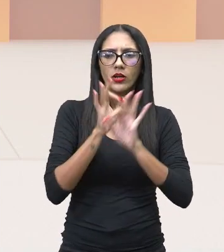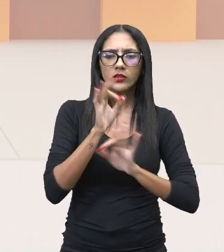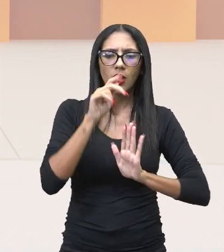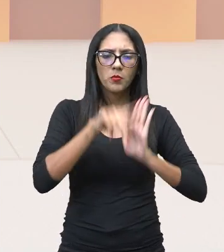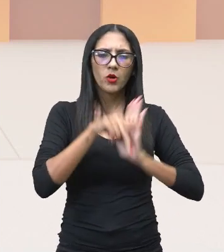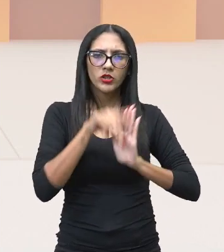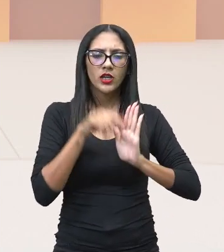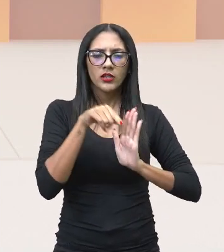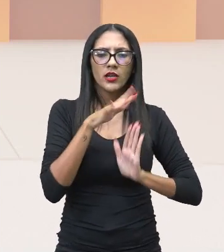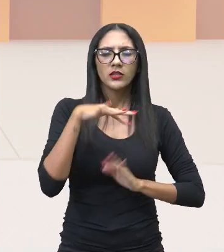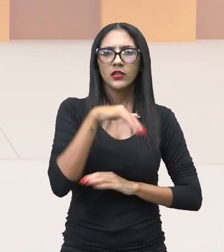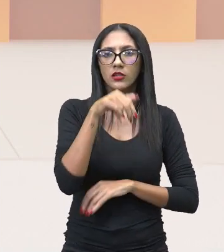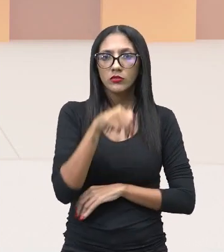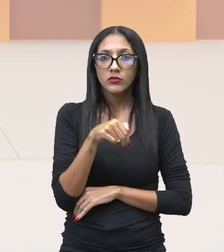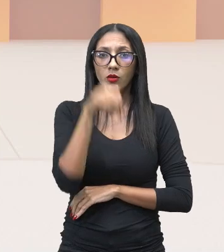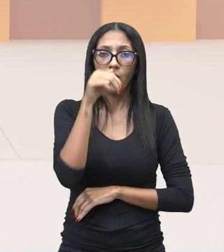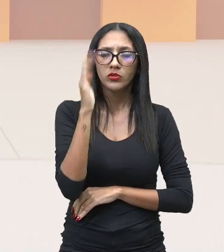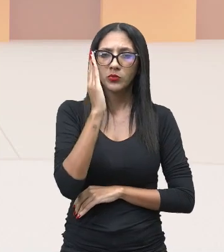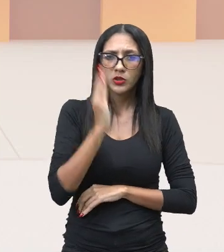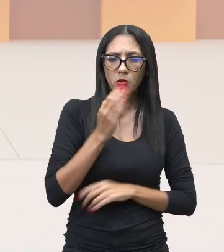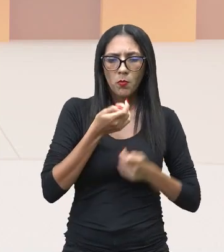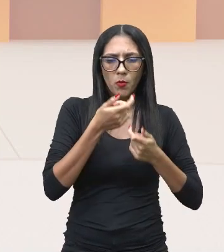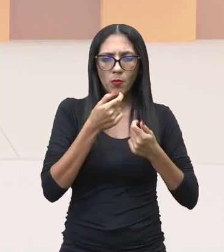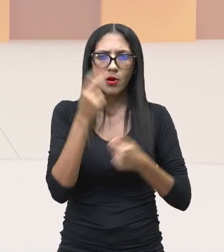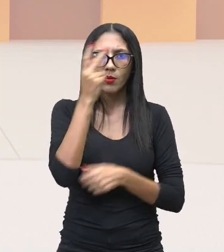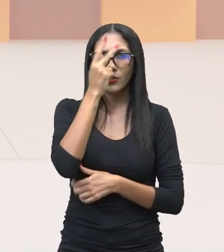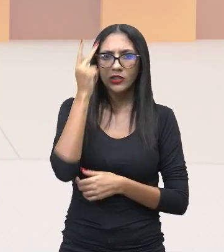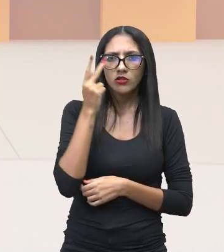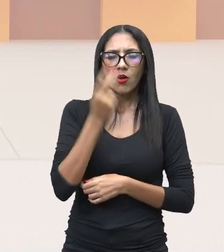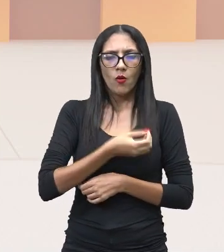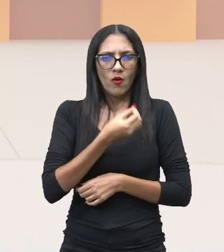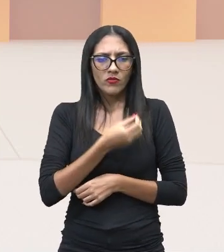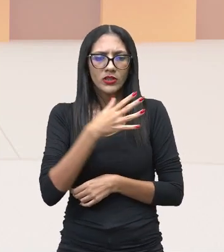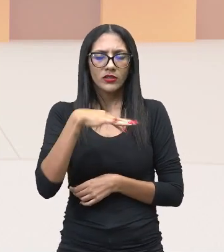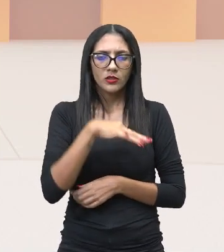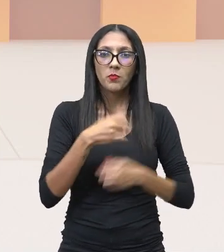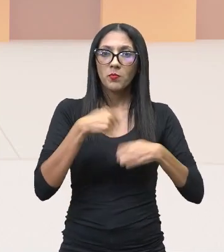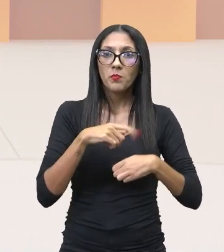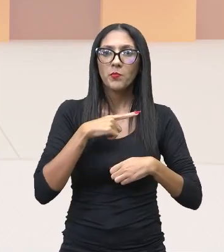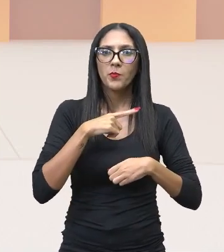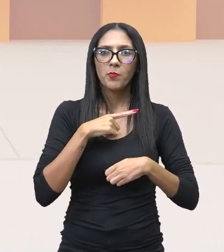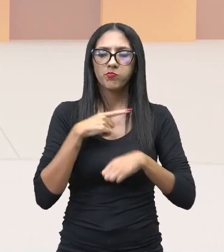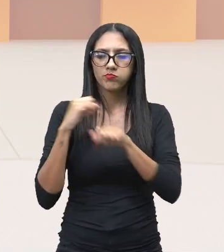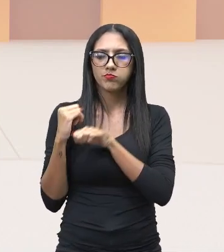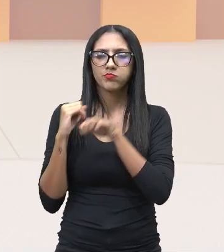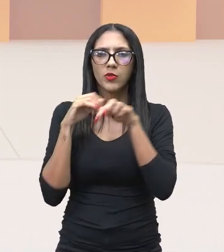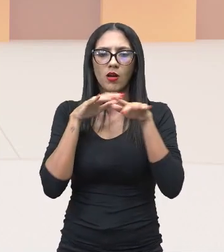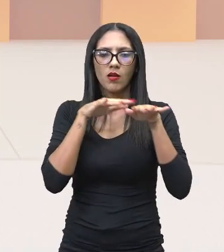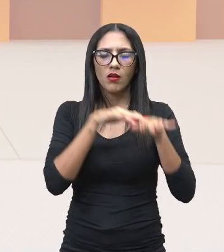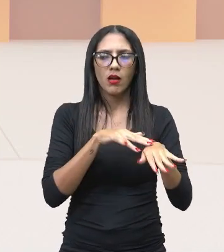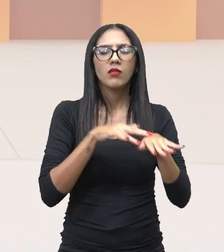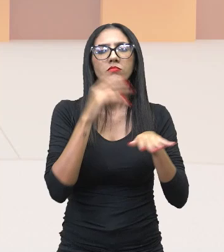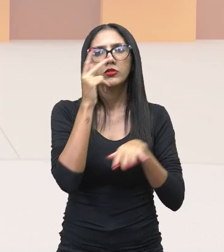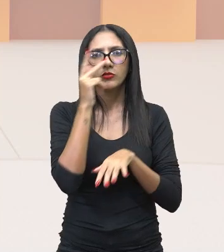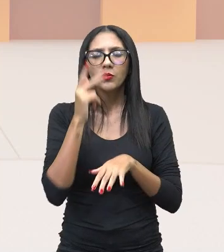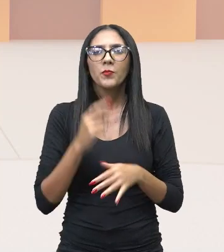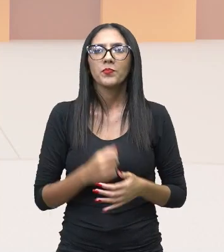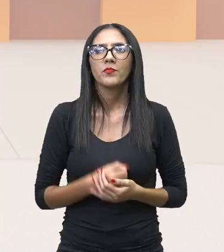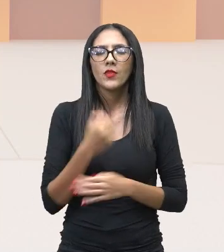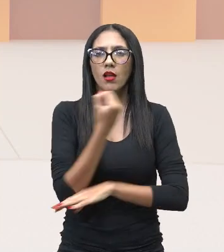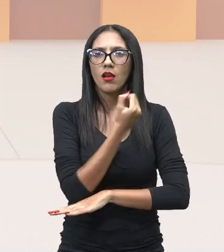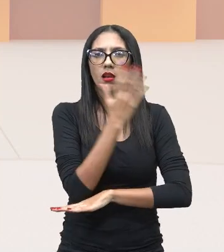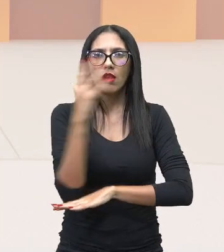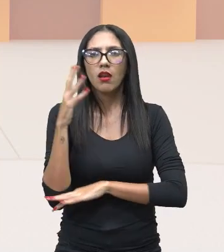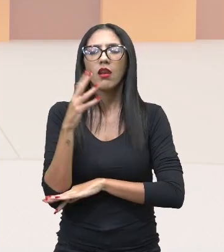áreas do Brasil que estão inabitadas, com poucos habitantes, elas sejam ocupadas de alguma forma e que a floresta seja garantida, que o